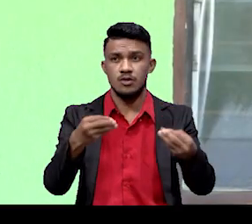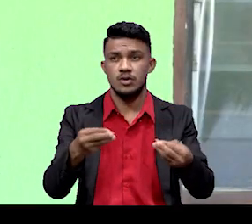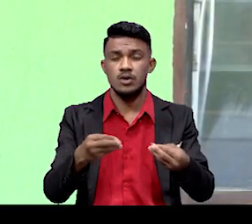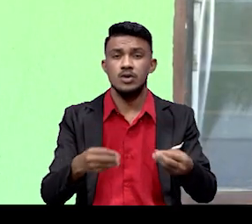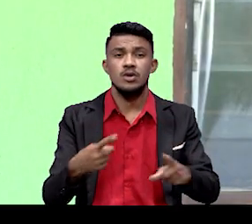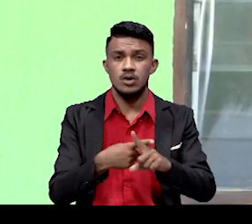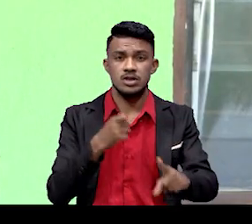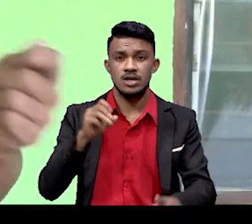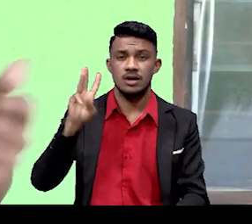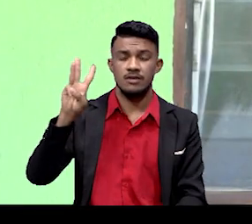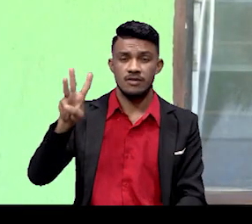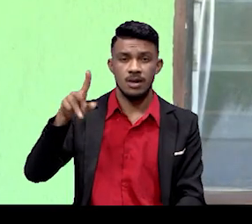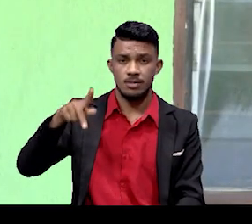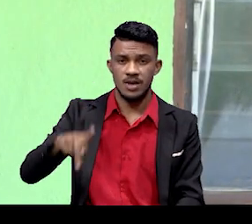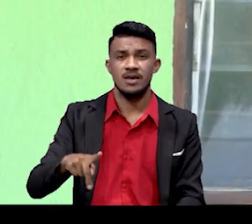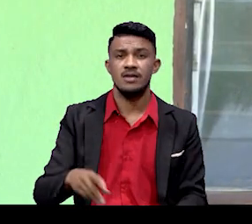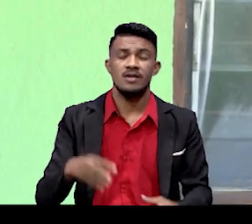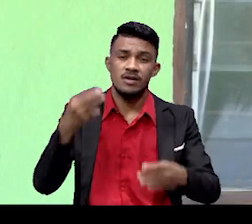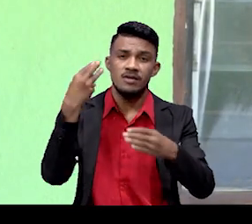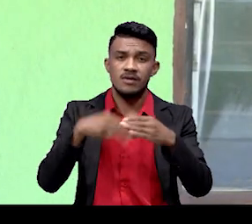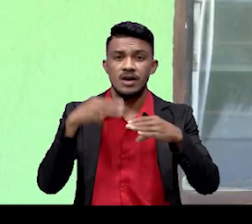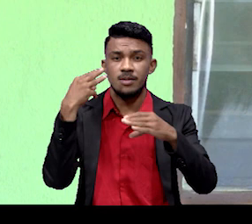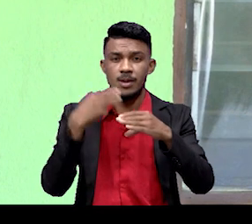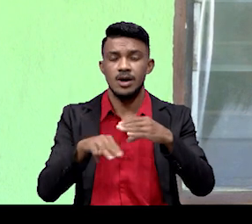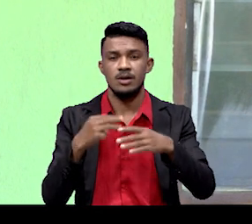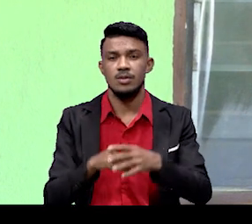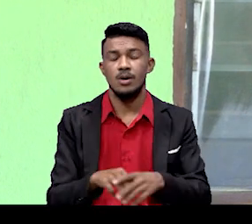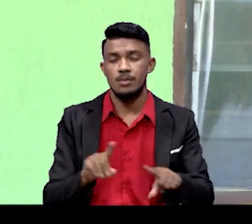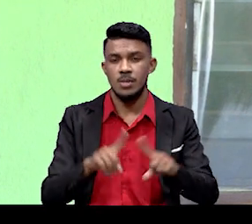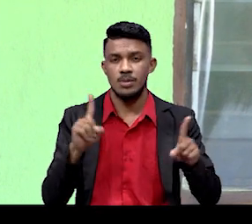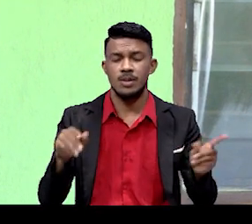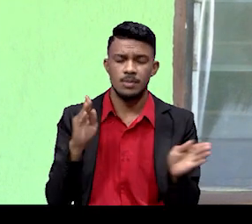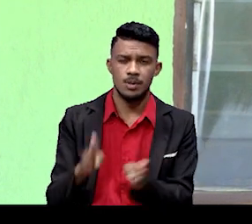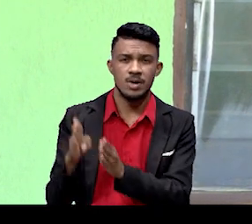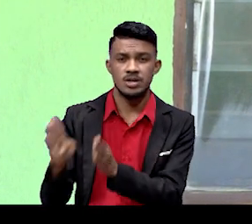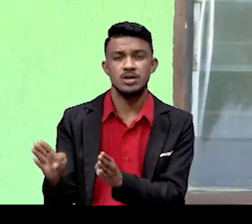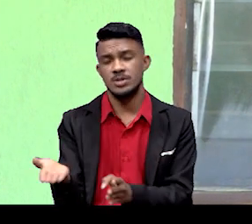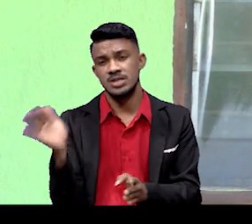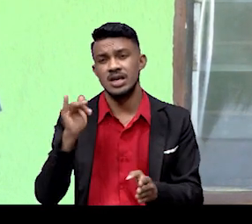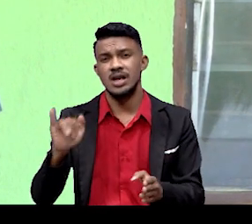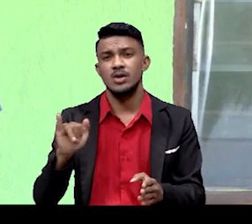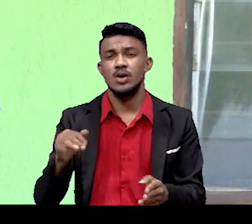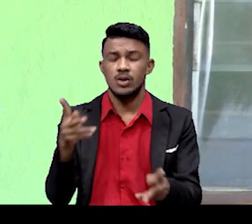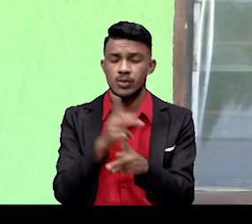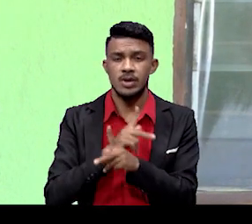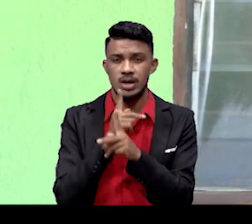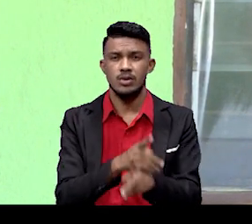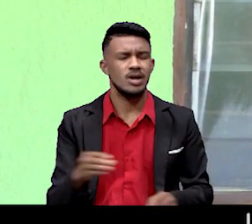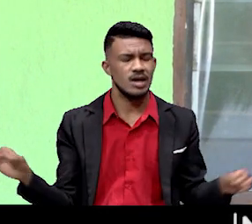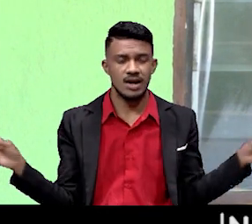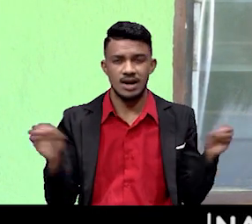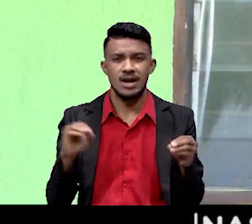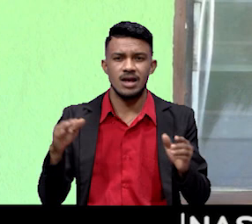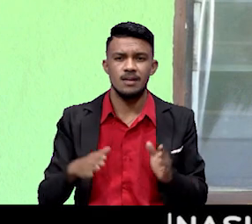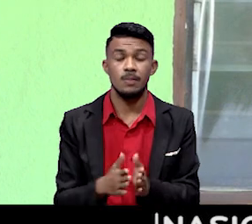WhatsApp nebe ke transfer ba malu iya. Maybe a preparação ba sira atu antisipa nene la masim